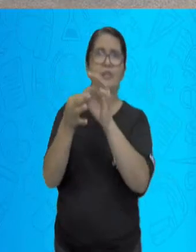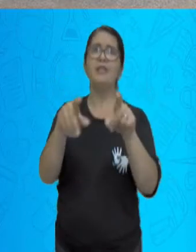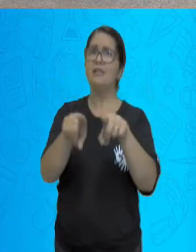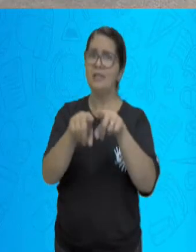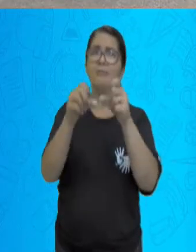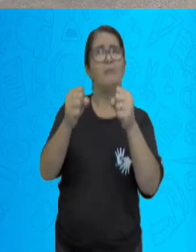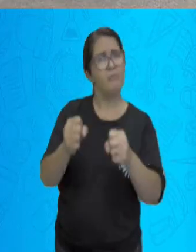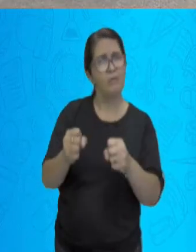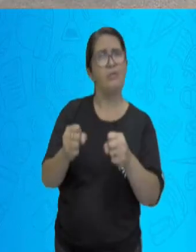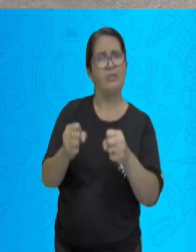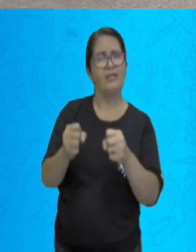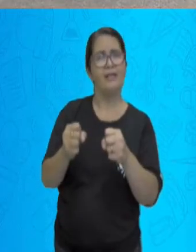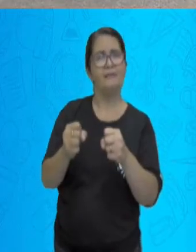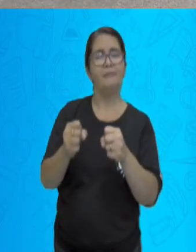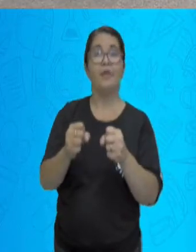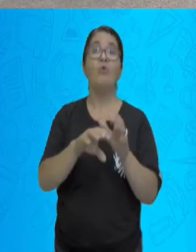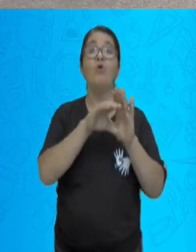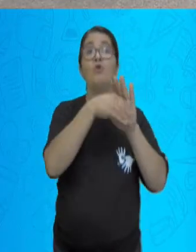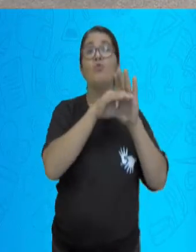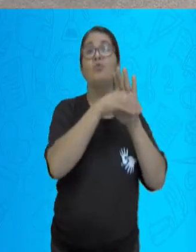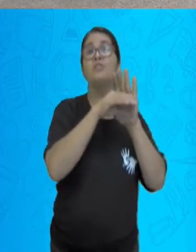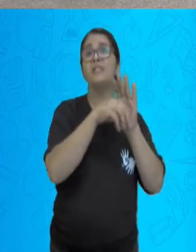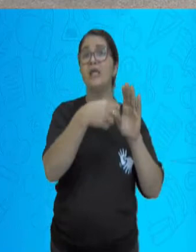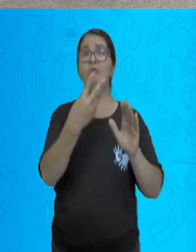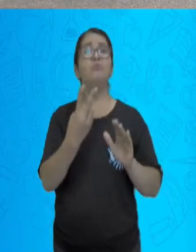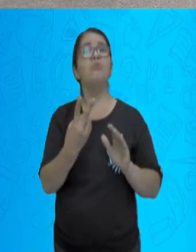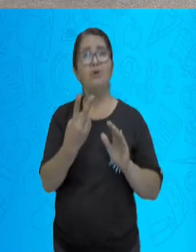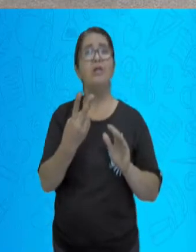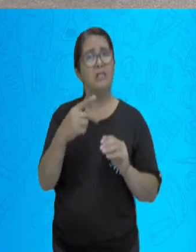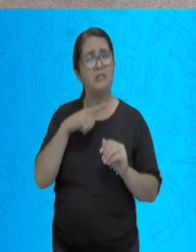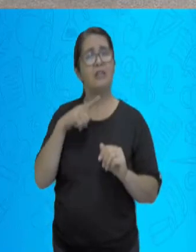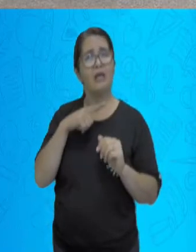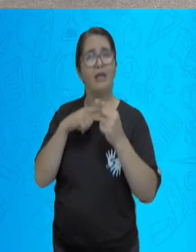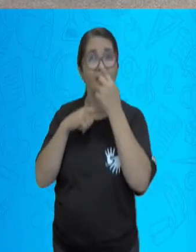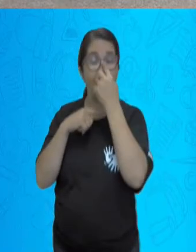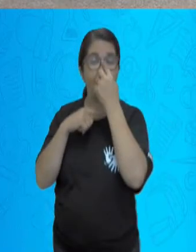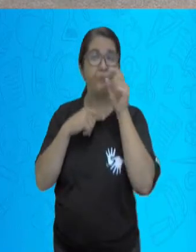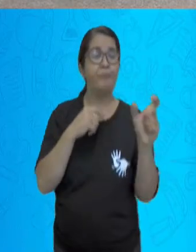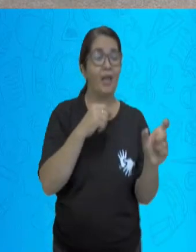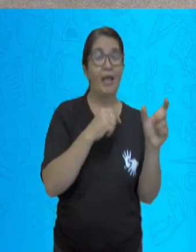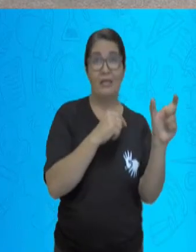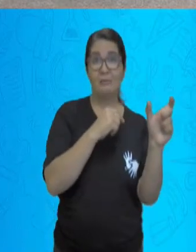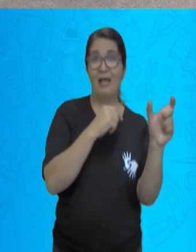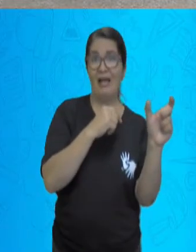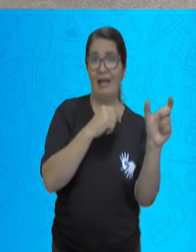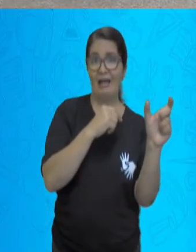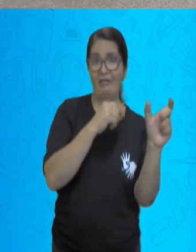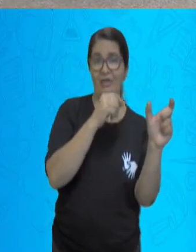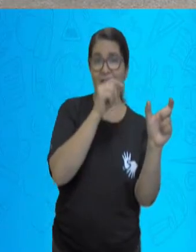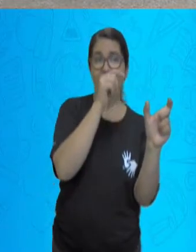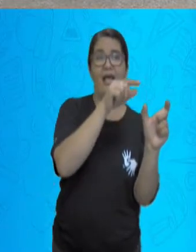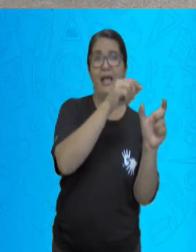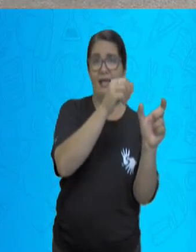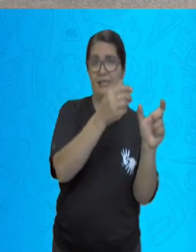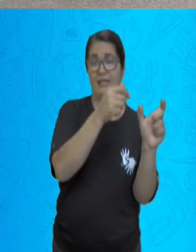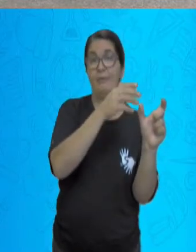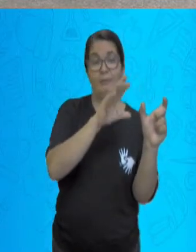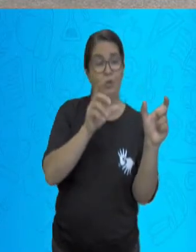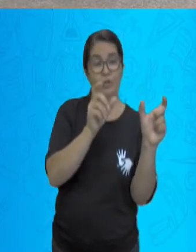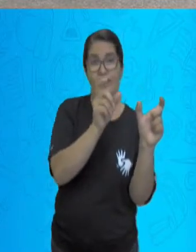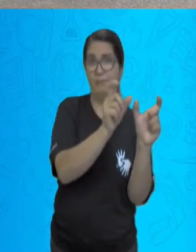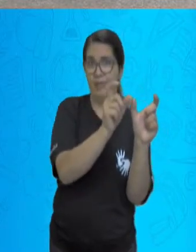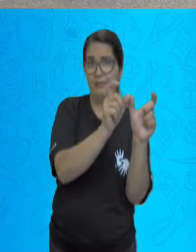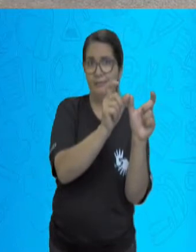estabeleço dois conceitos, né? Essas palavras, elas podem se formar por aglutinação, como é